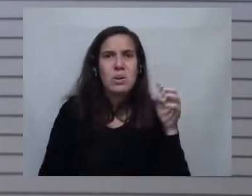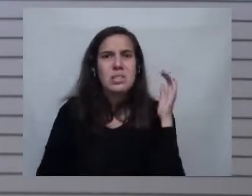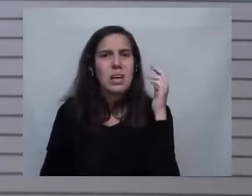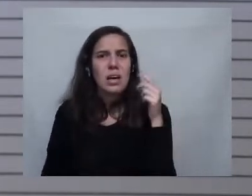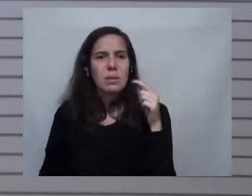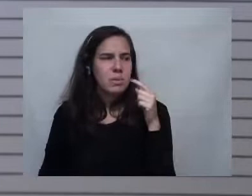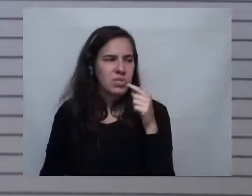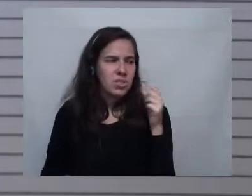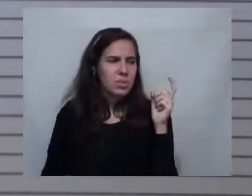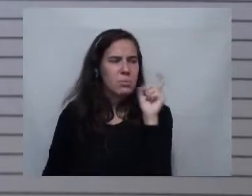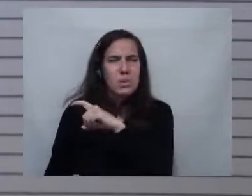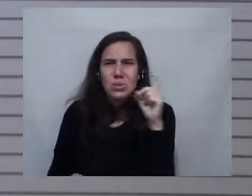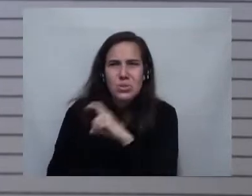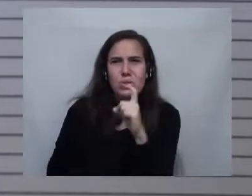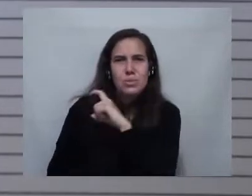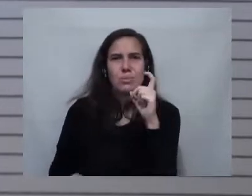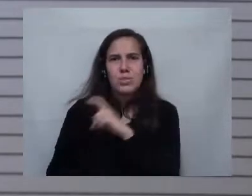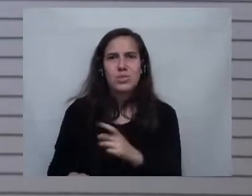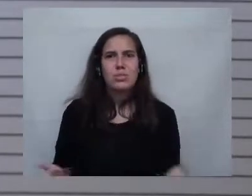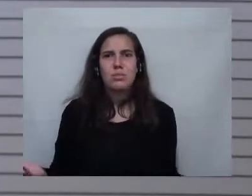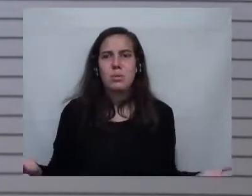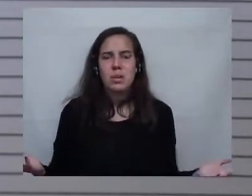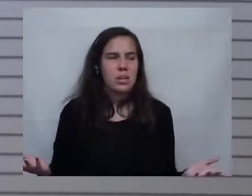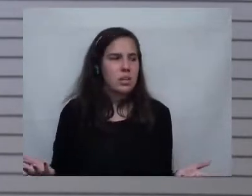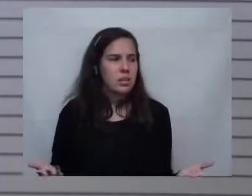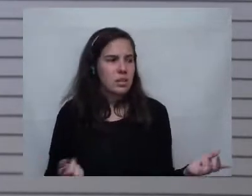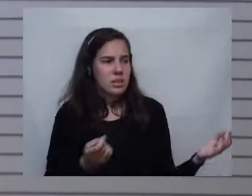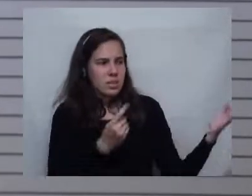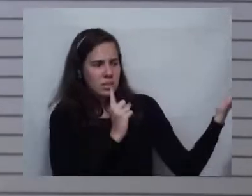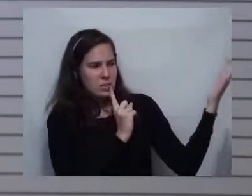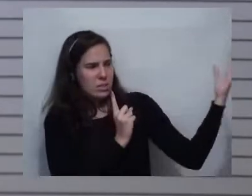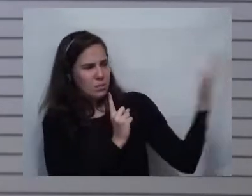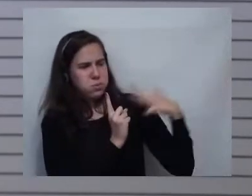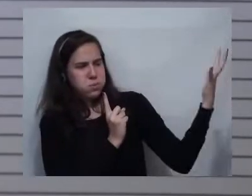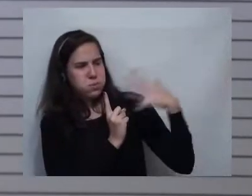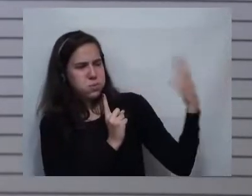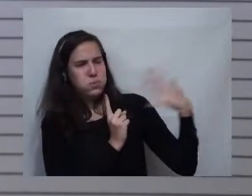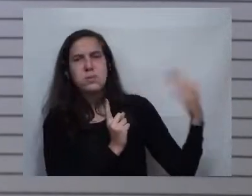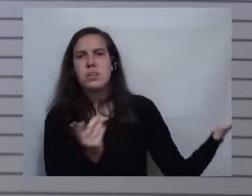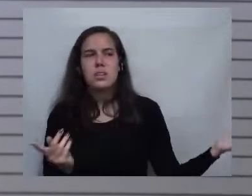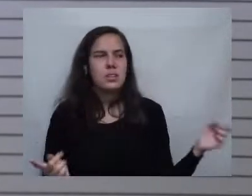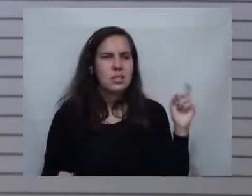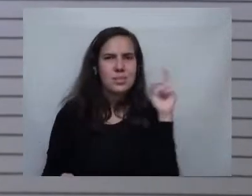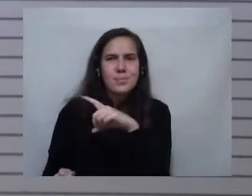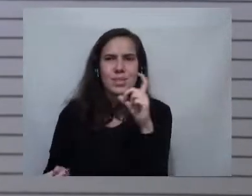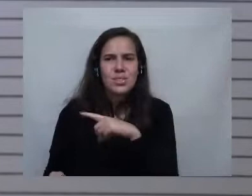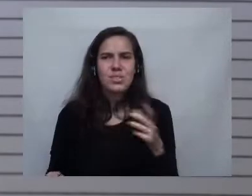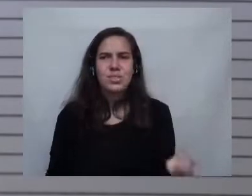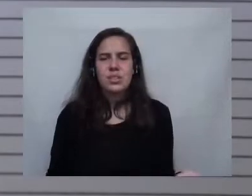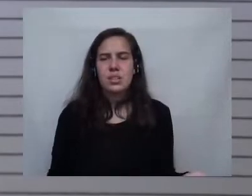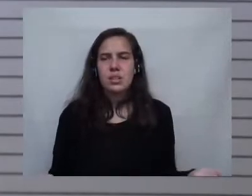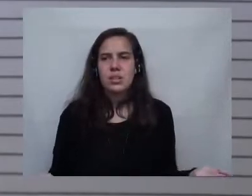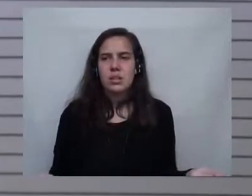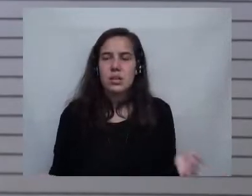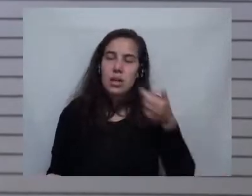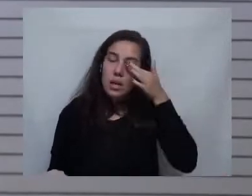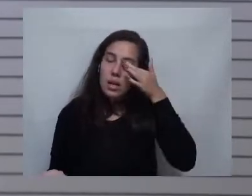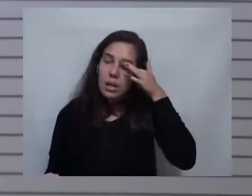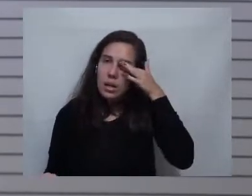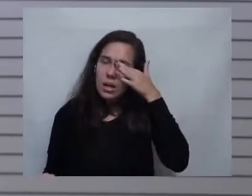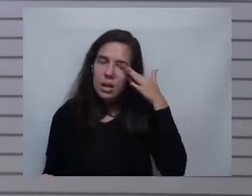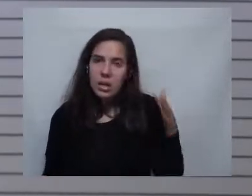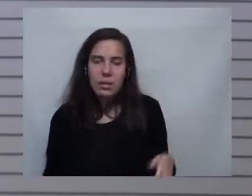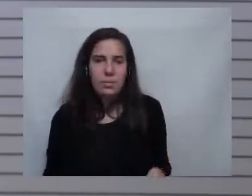alarde a tanta informação truncada o que eu tenho visto diariamente que ninguém